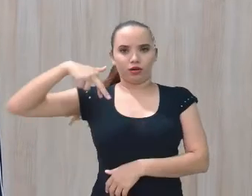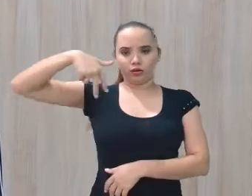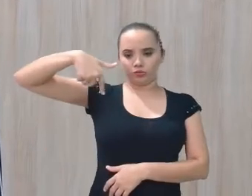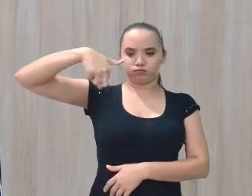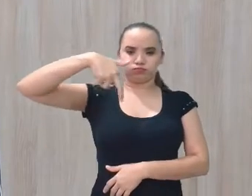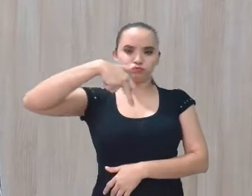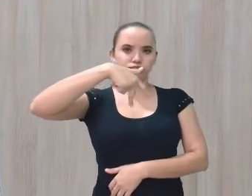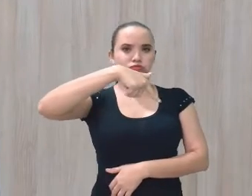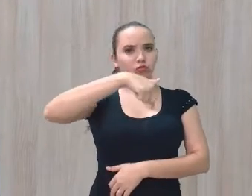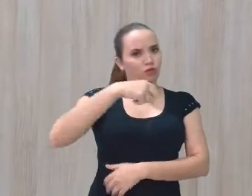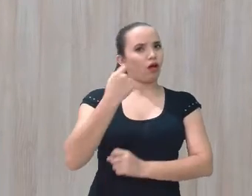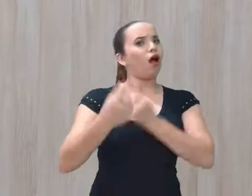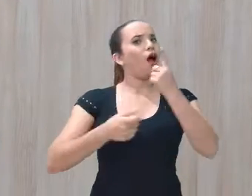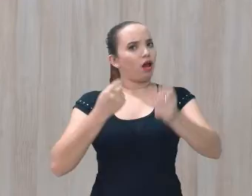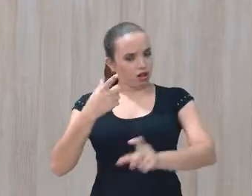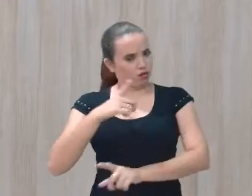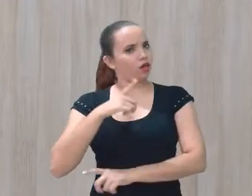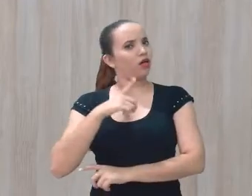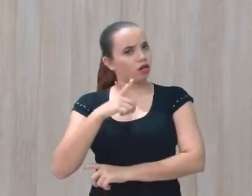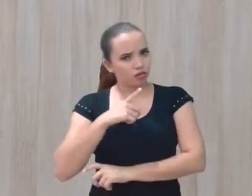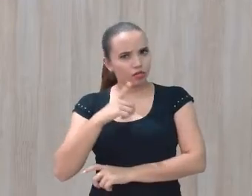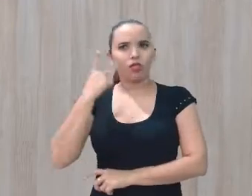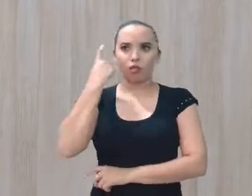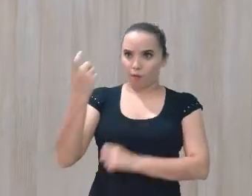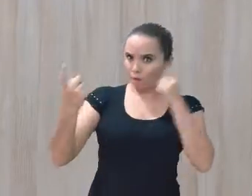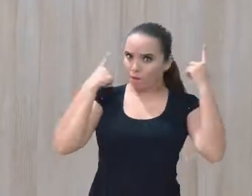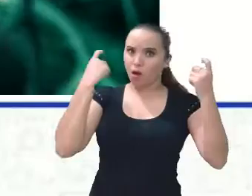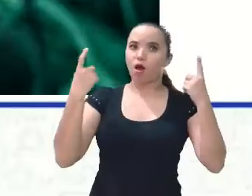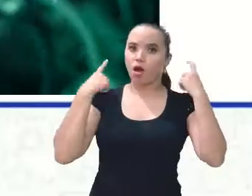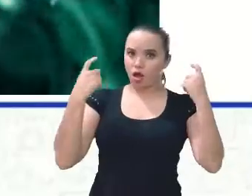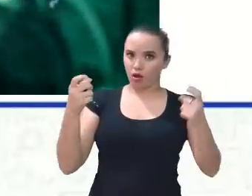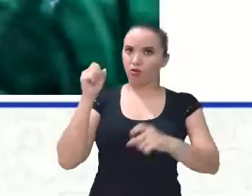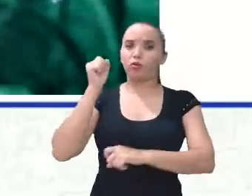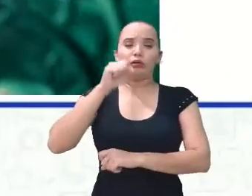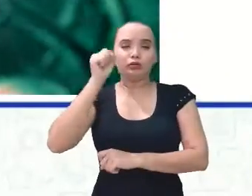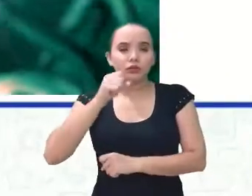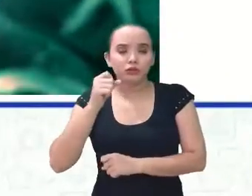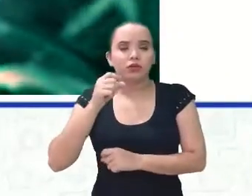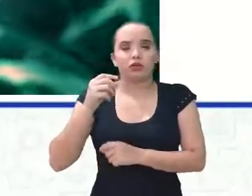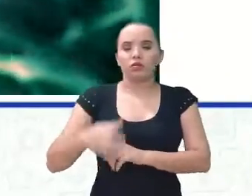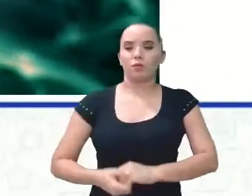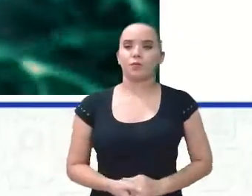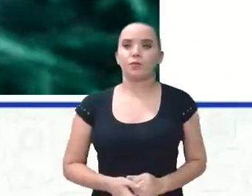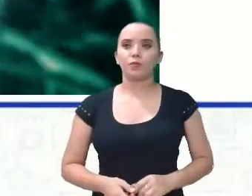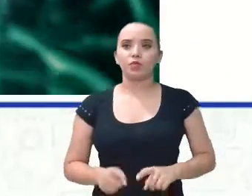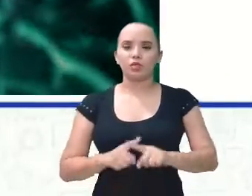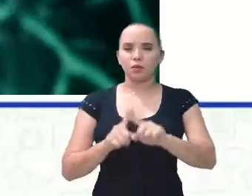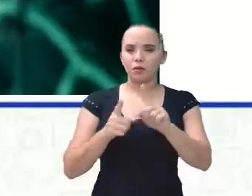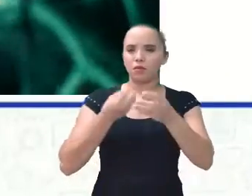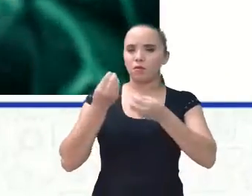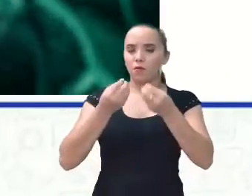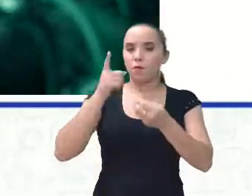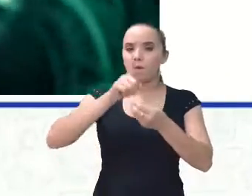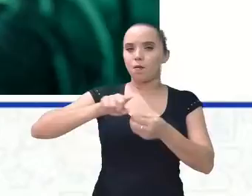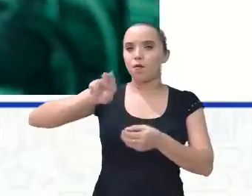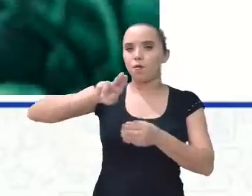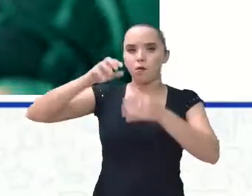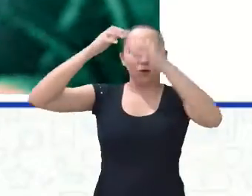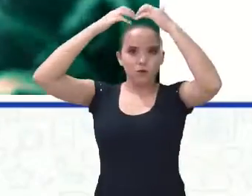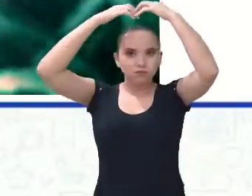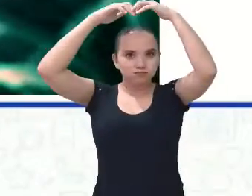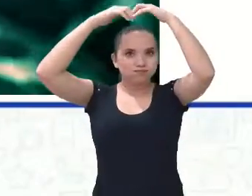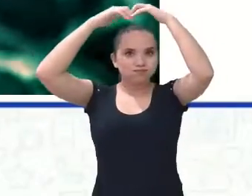bem fraquinhos, mas dá para escutar, ok? E isso é feito através do nosso cérebro. Vejam,